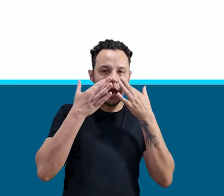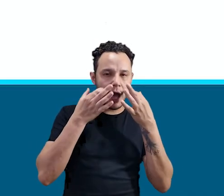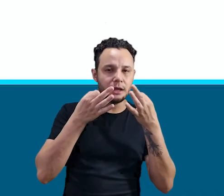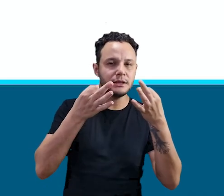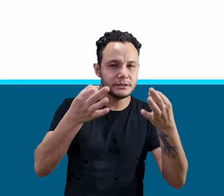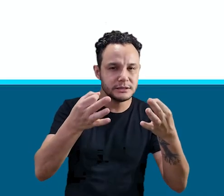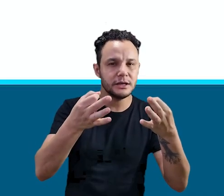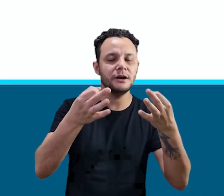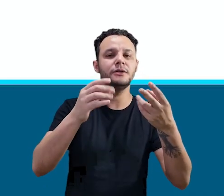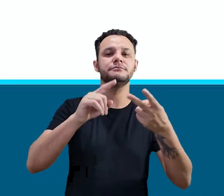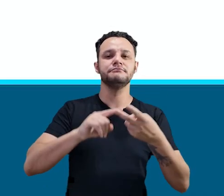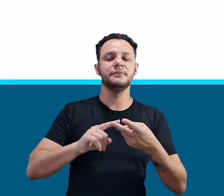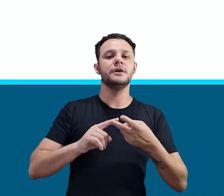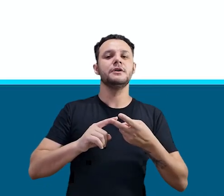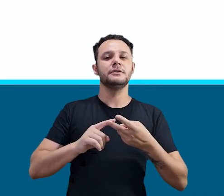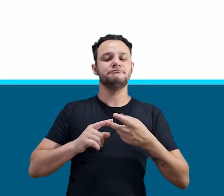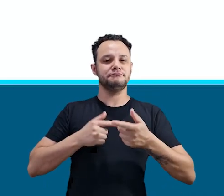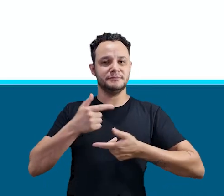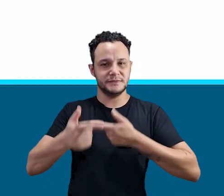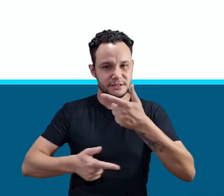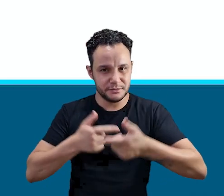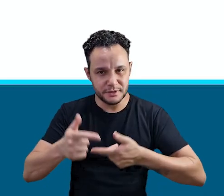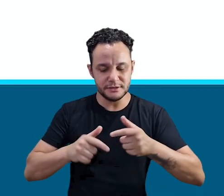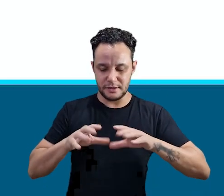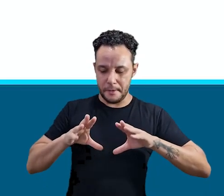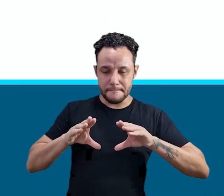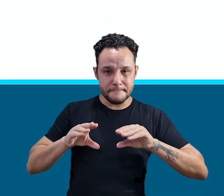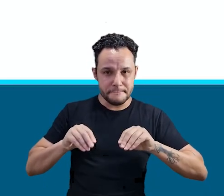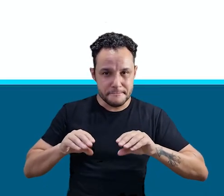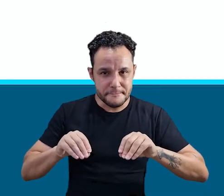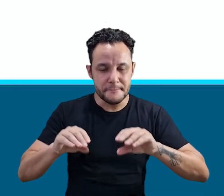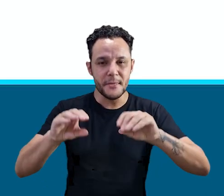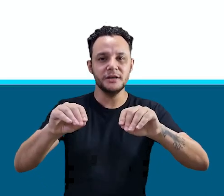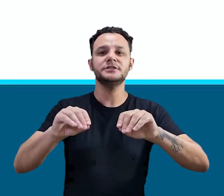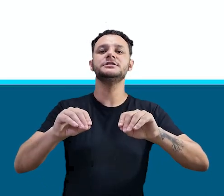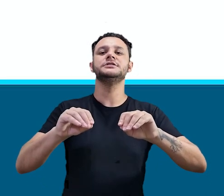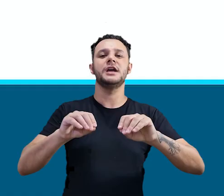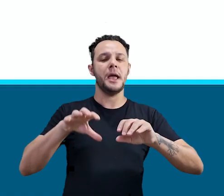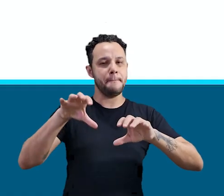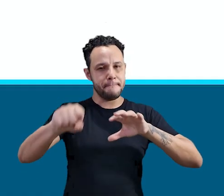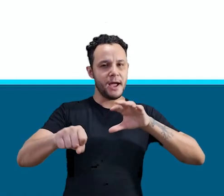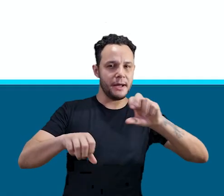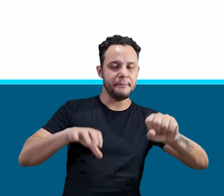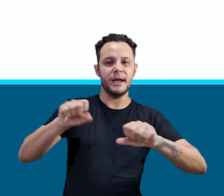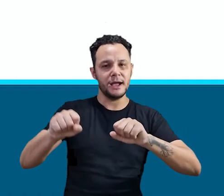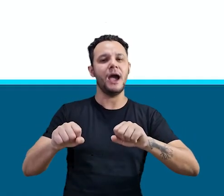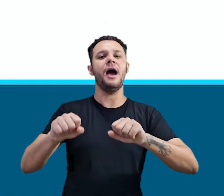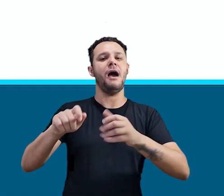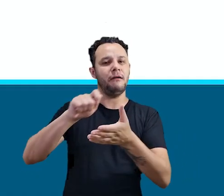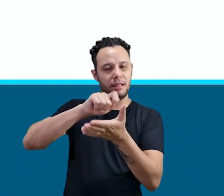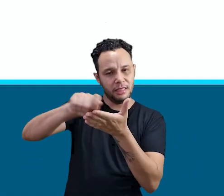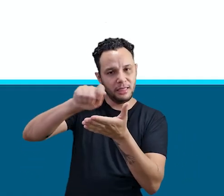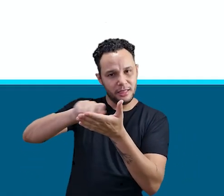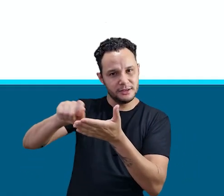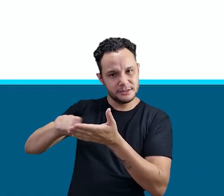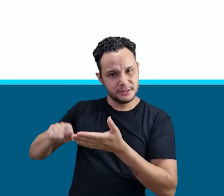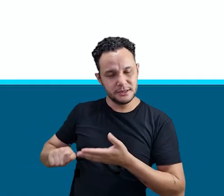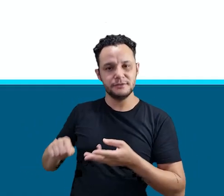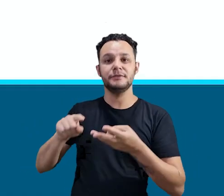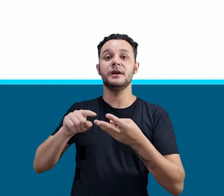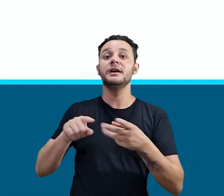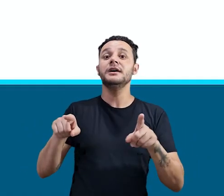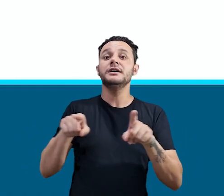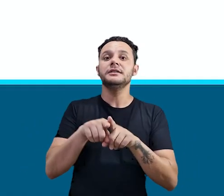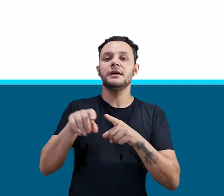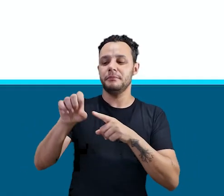habilidades atencionais, habilidades motoras, para desenvolver coordenação motora fina e coordenação motora grossa, que é necessário para a escrita e